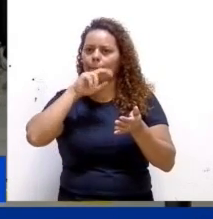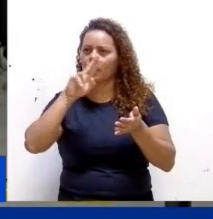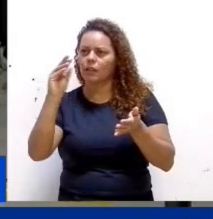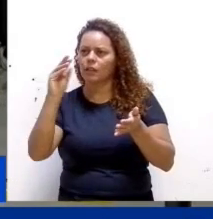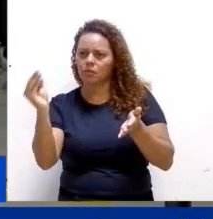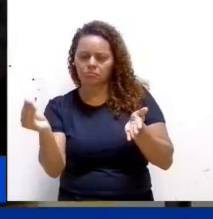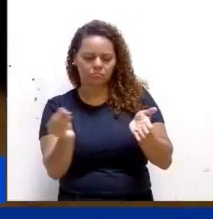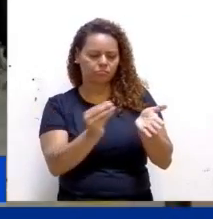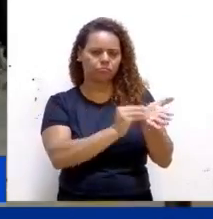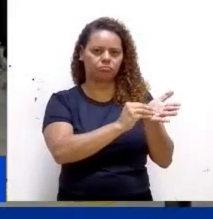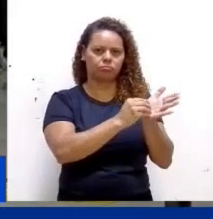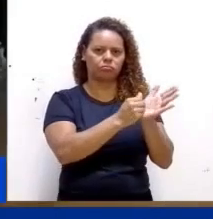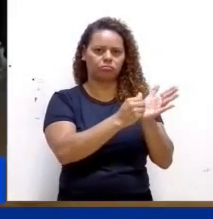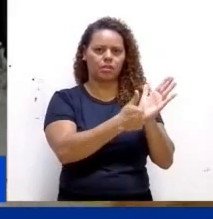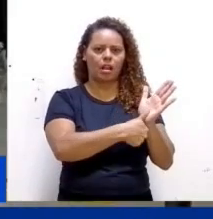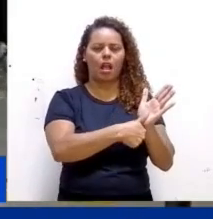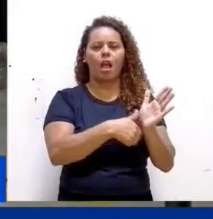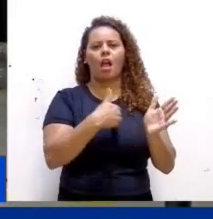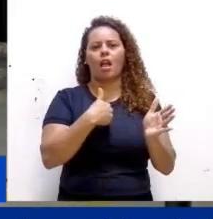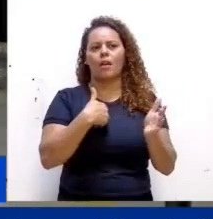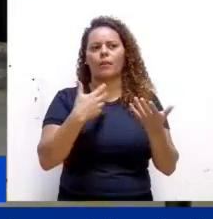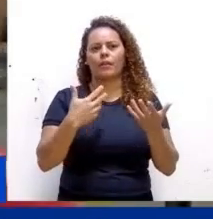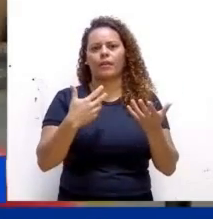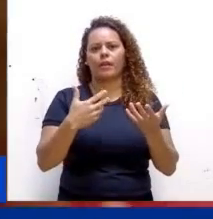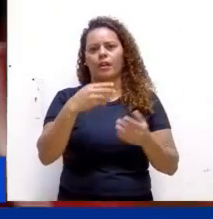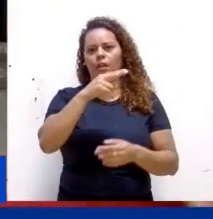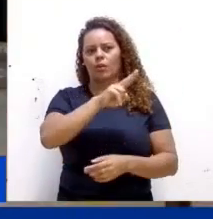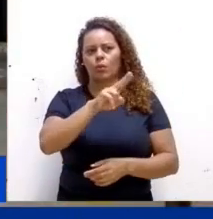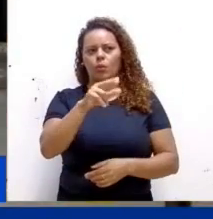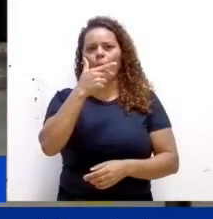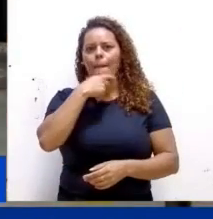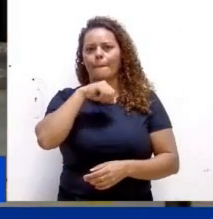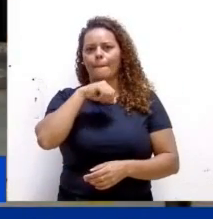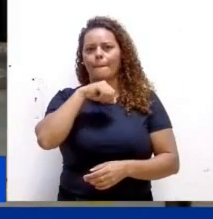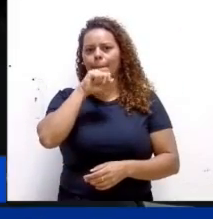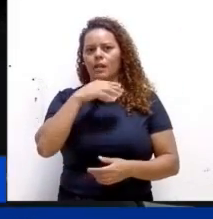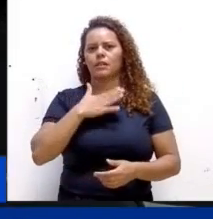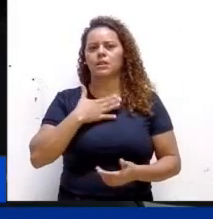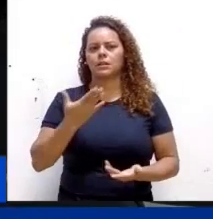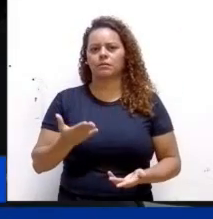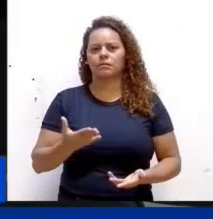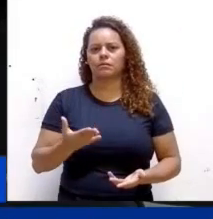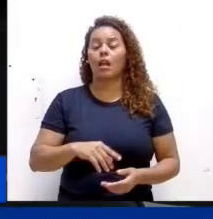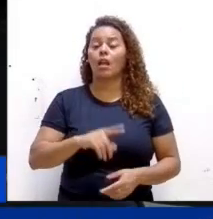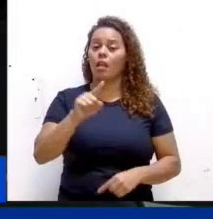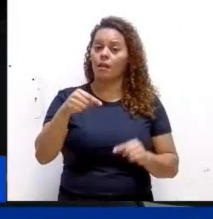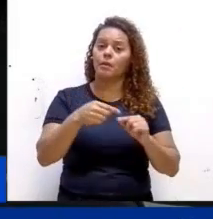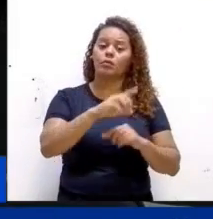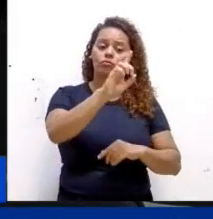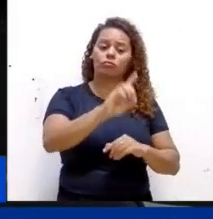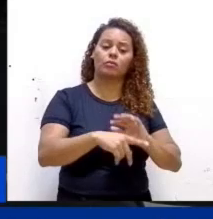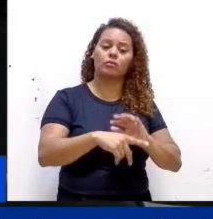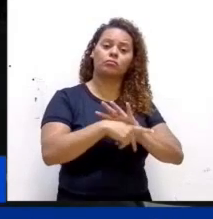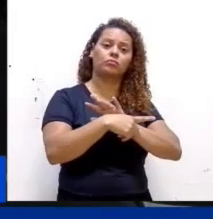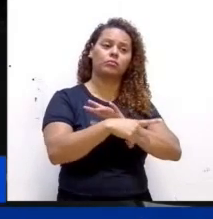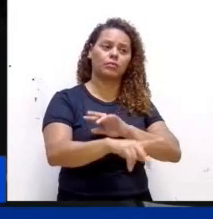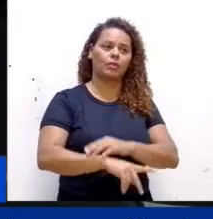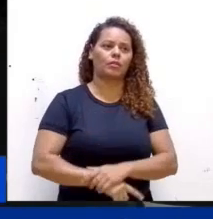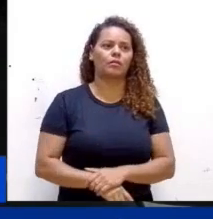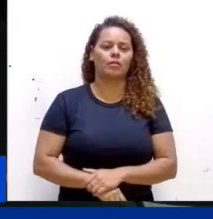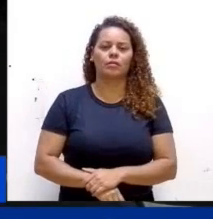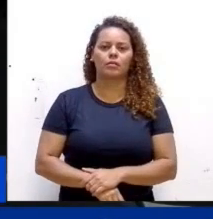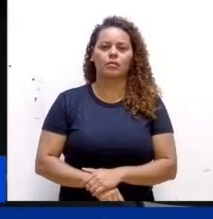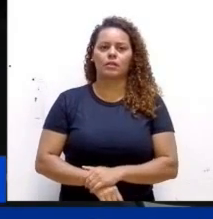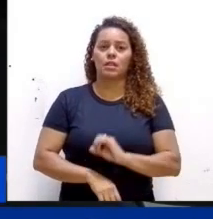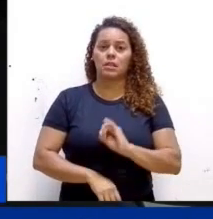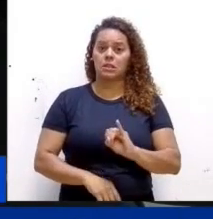identidade, na sua documentação. E é um direito personalíssimo, é meu esse direito. Ninguém